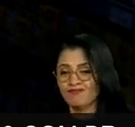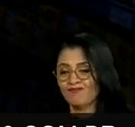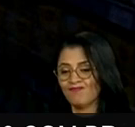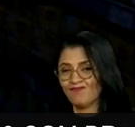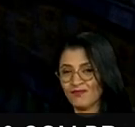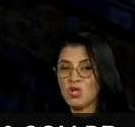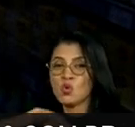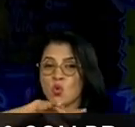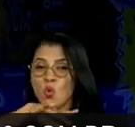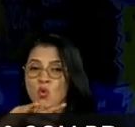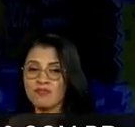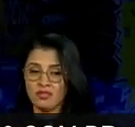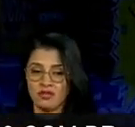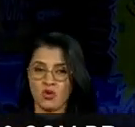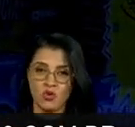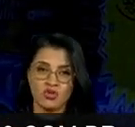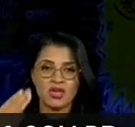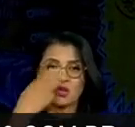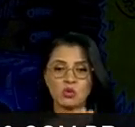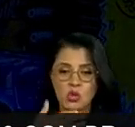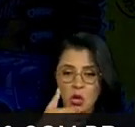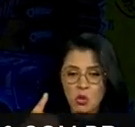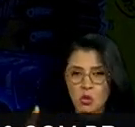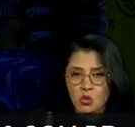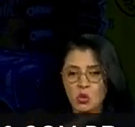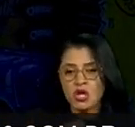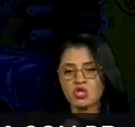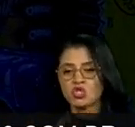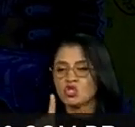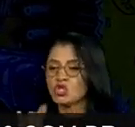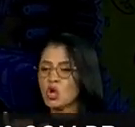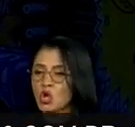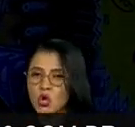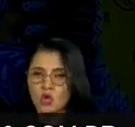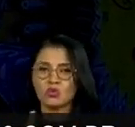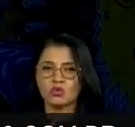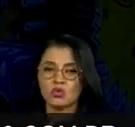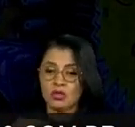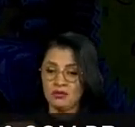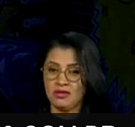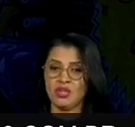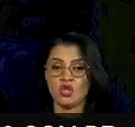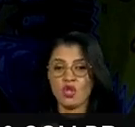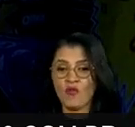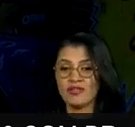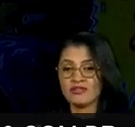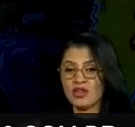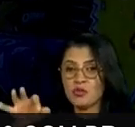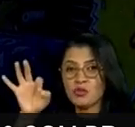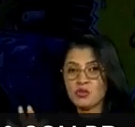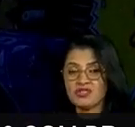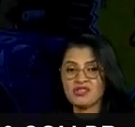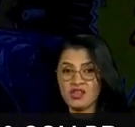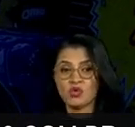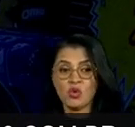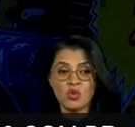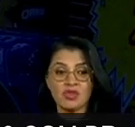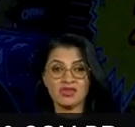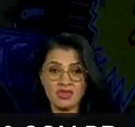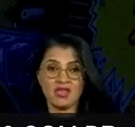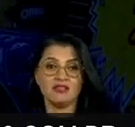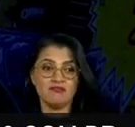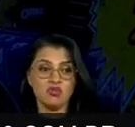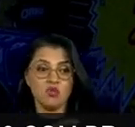nocivos. Além de açúcares, gordura e sódio, presentes em 97% dos 10 mil